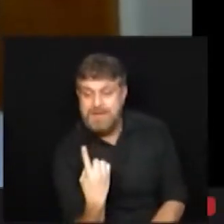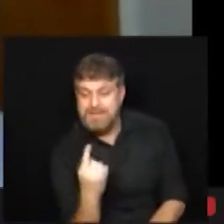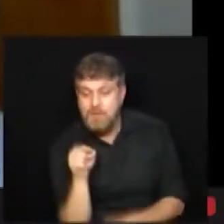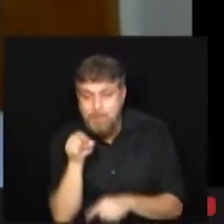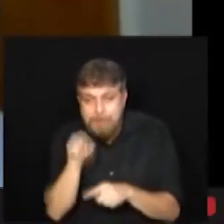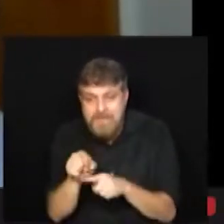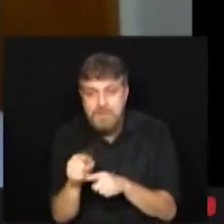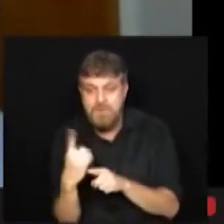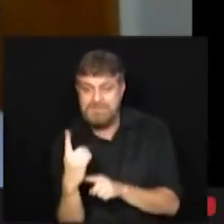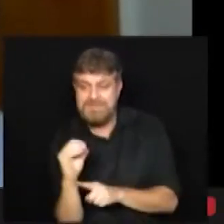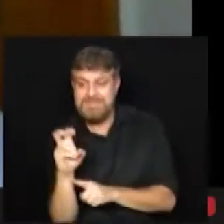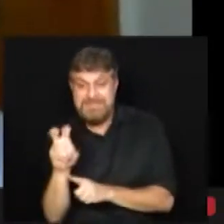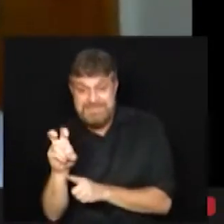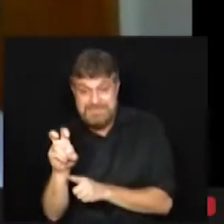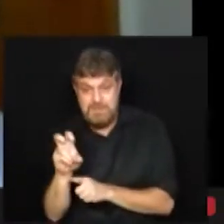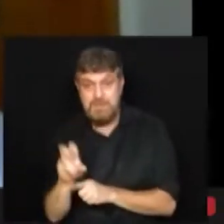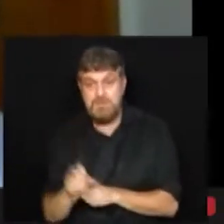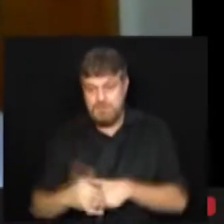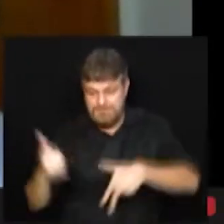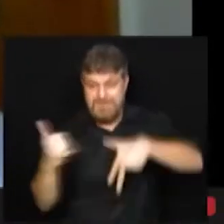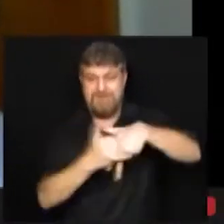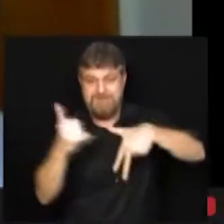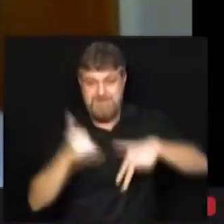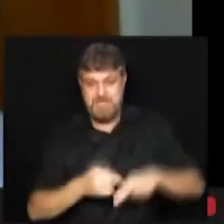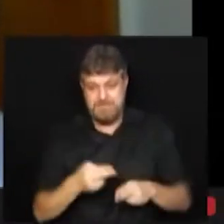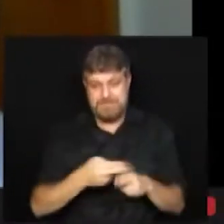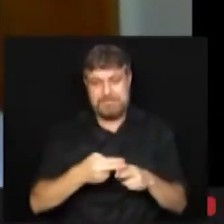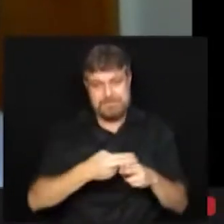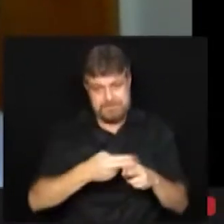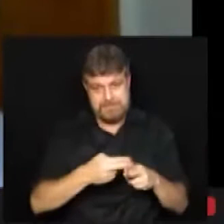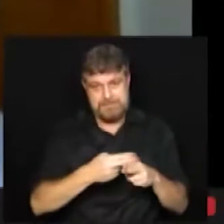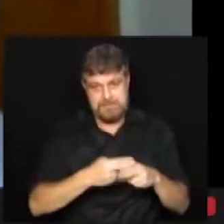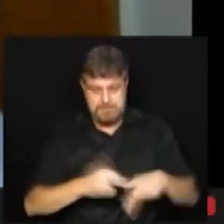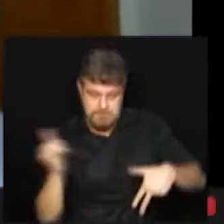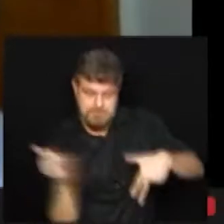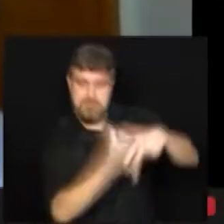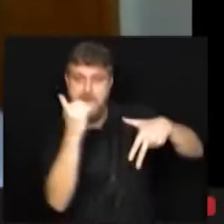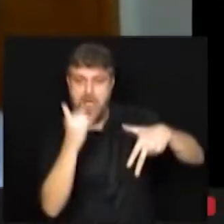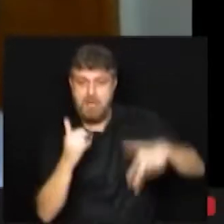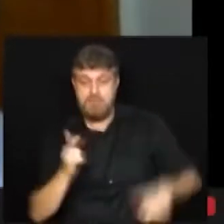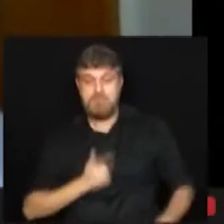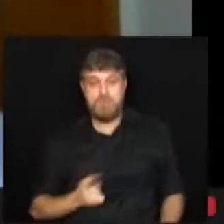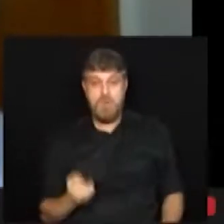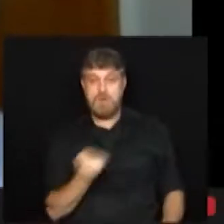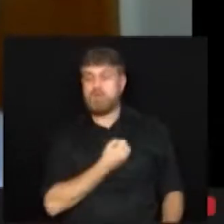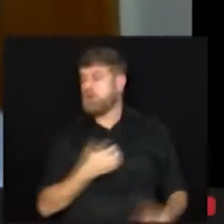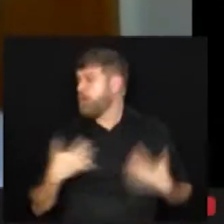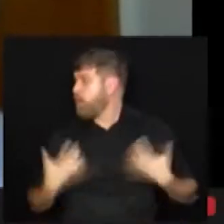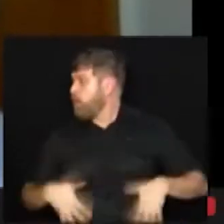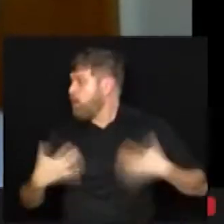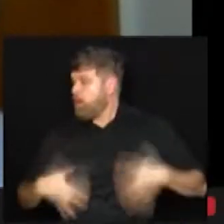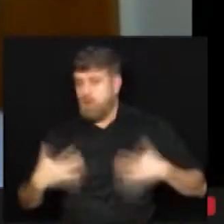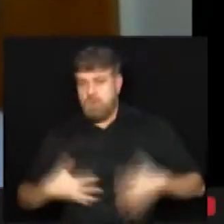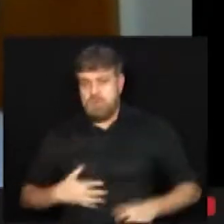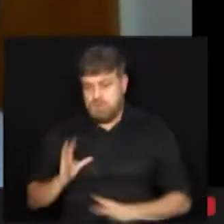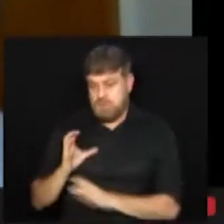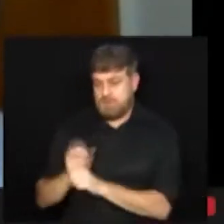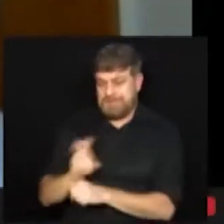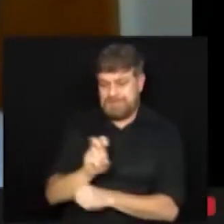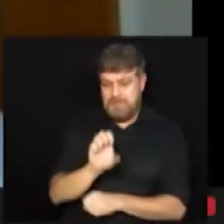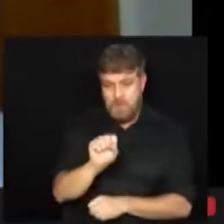141.105 casos de violência sexual. São números bem assustadores e do total,